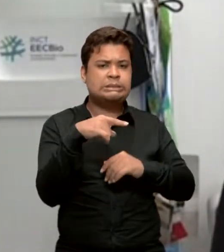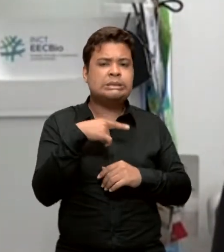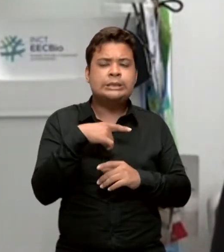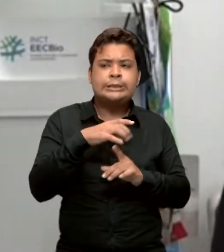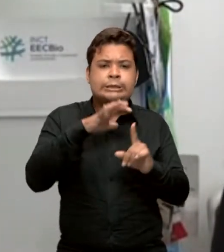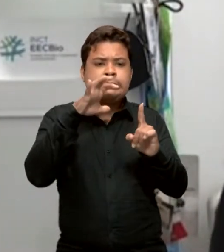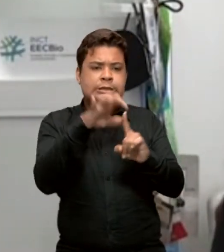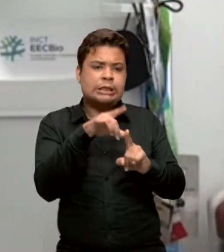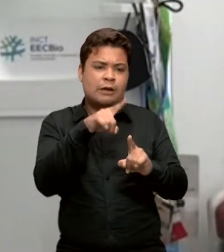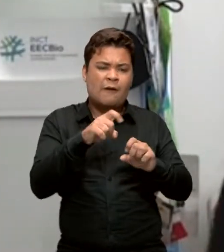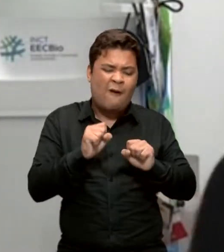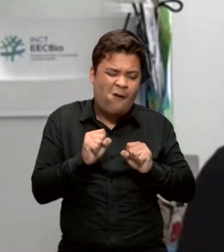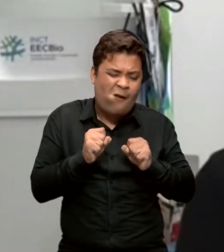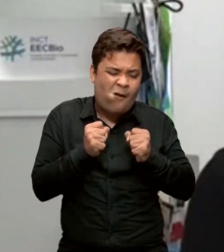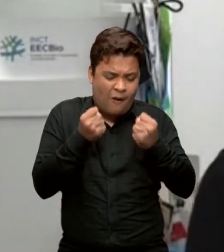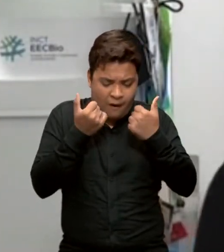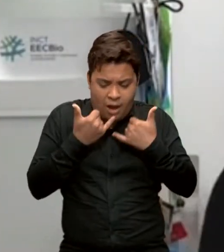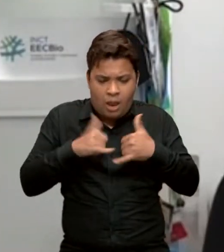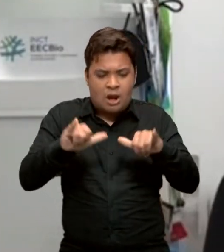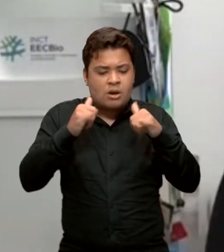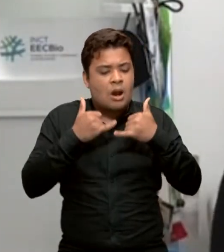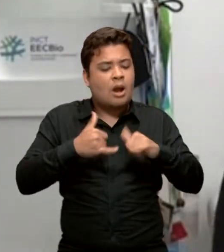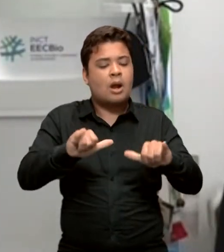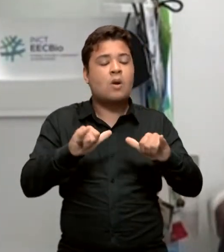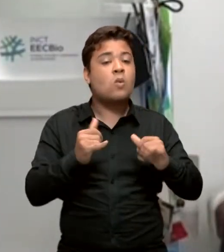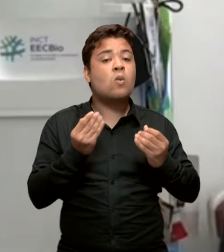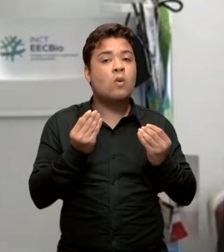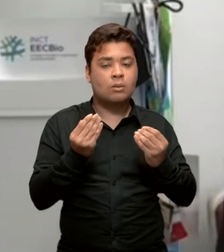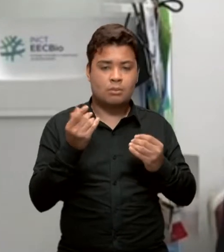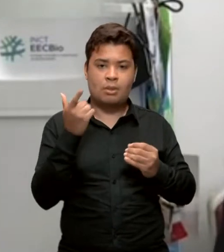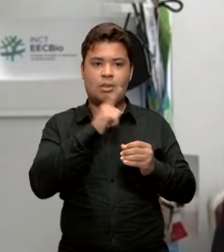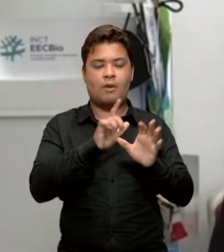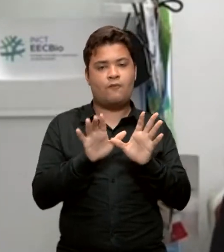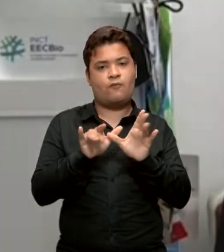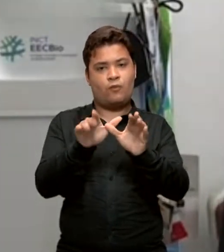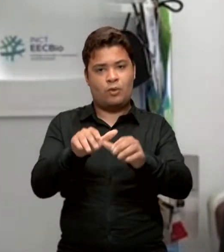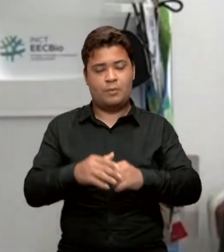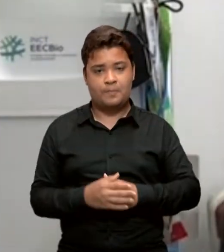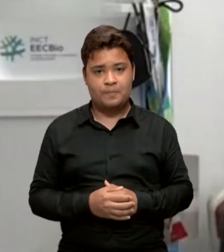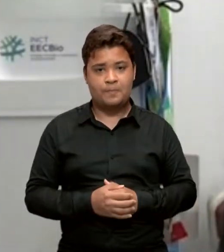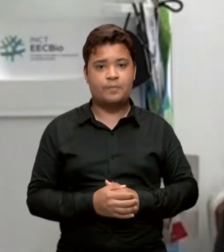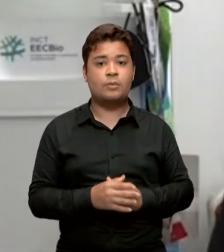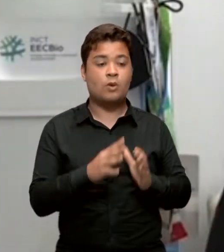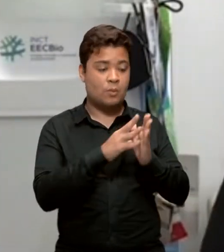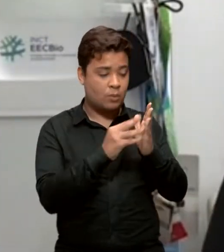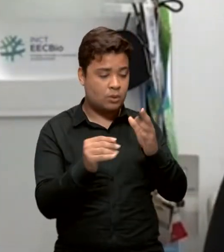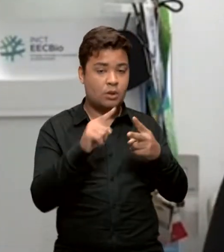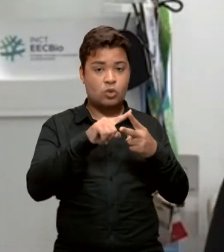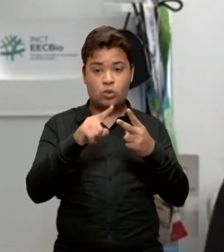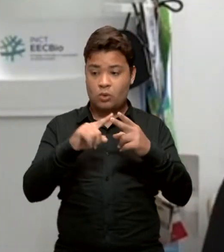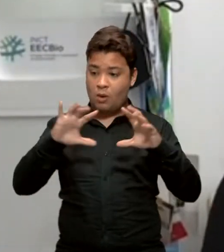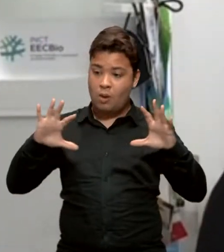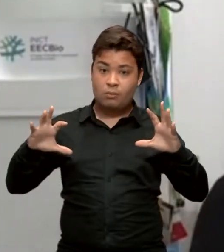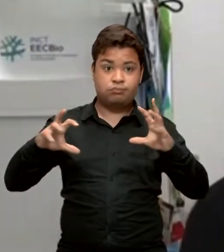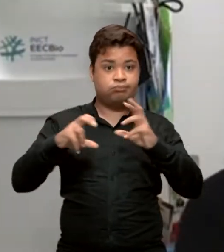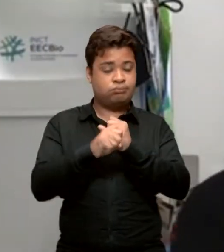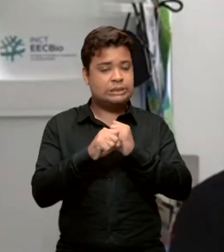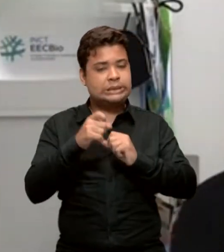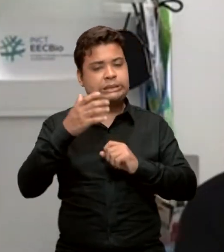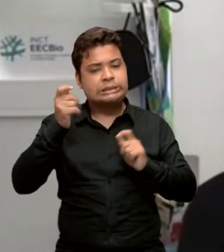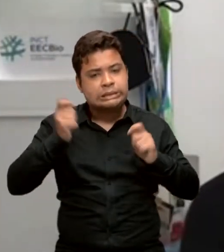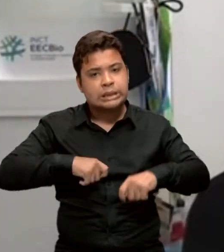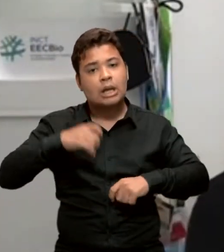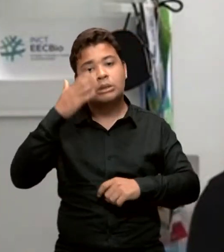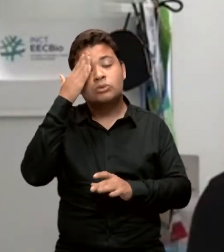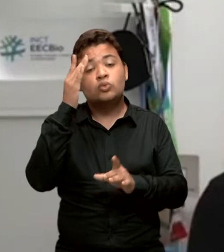o morcego precisa para voar. Nesses 2 modelos, juntando esses 2 modelos, aí é possível predizer